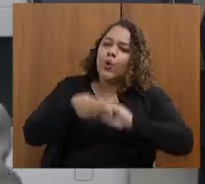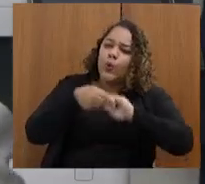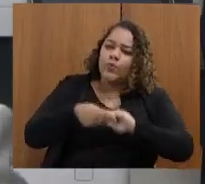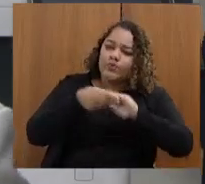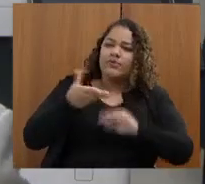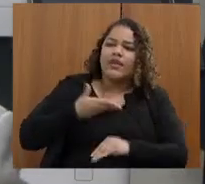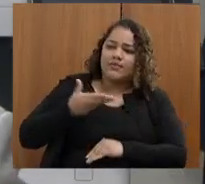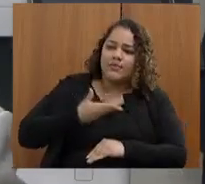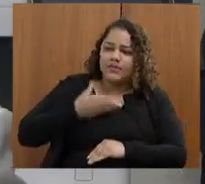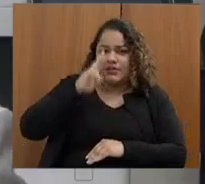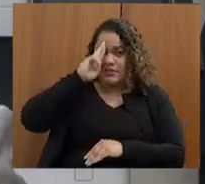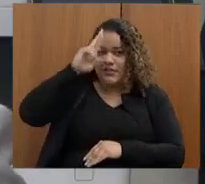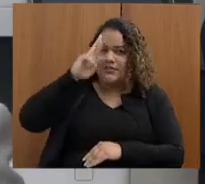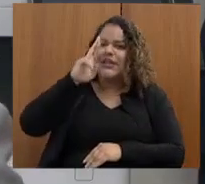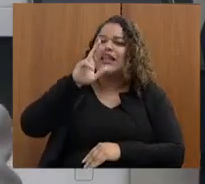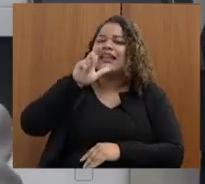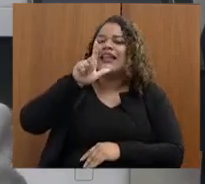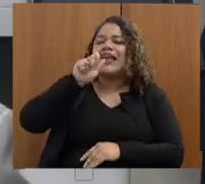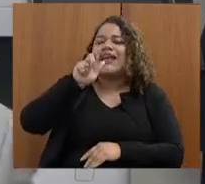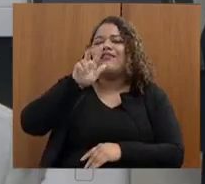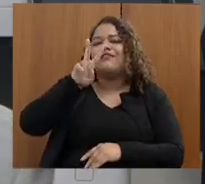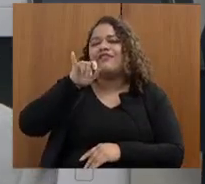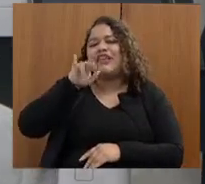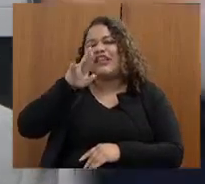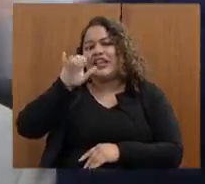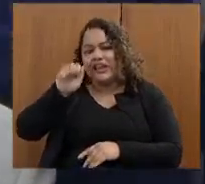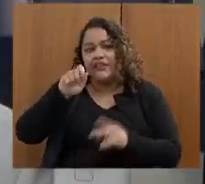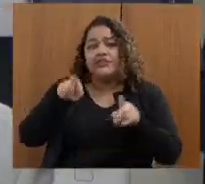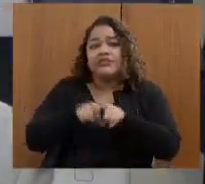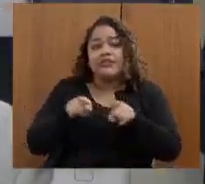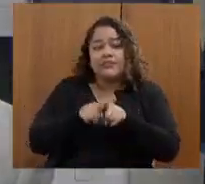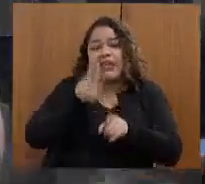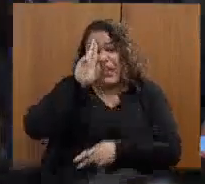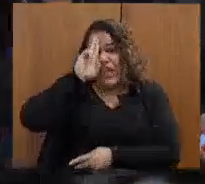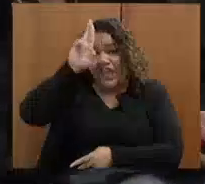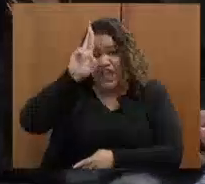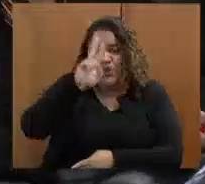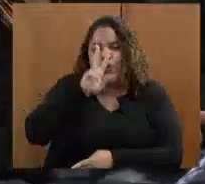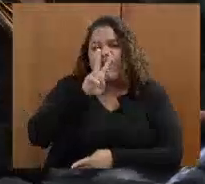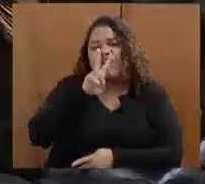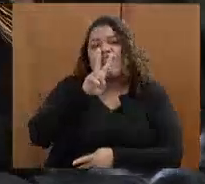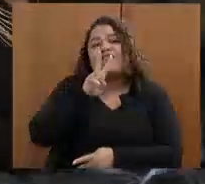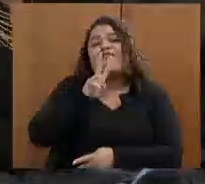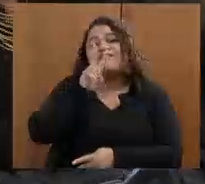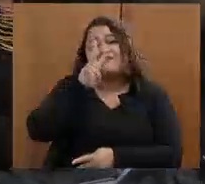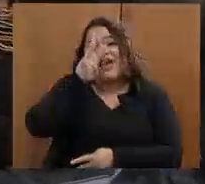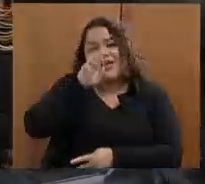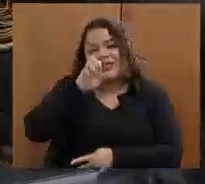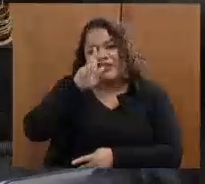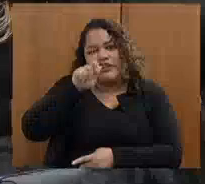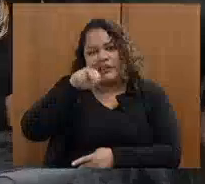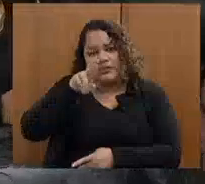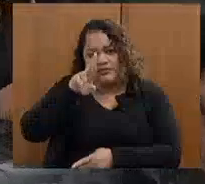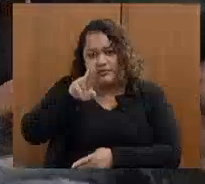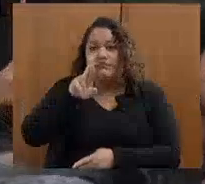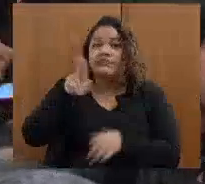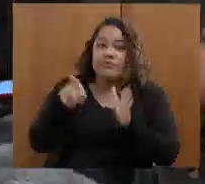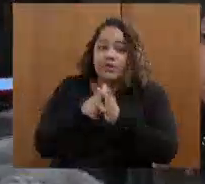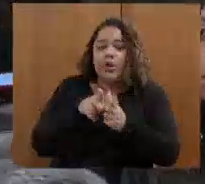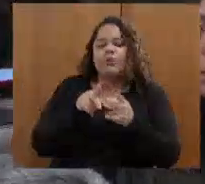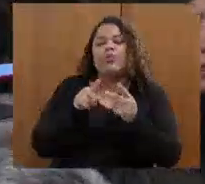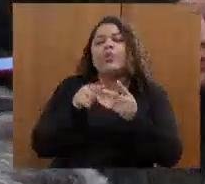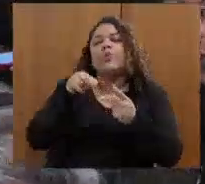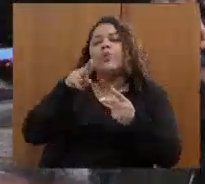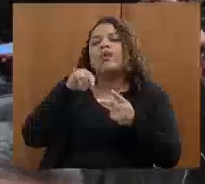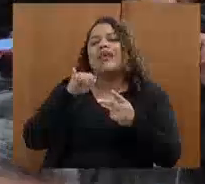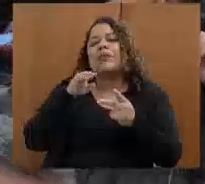E também o reitor Wagner da unimontes a unimontes é um caso que também tem seus problemas suas agruras mas já vem também ao